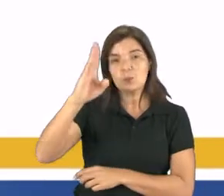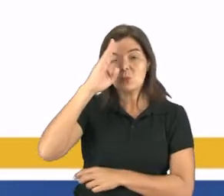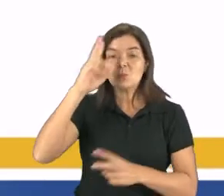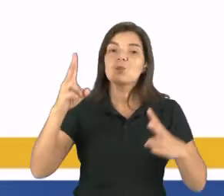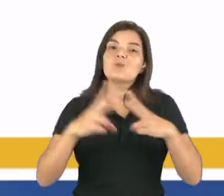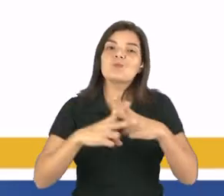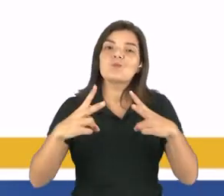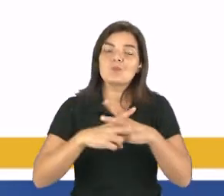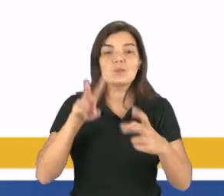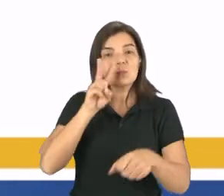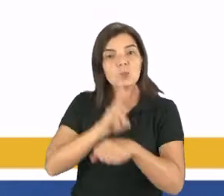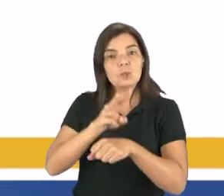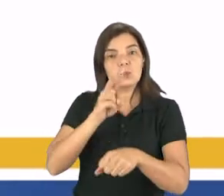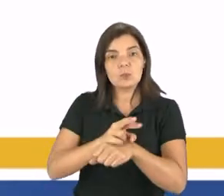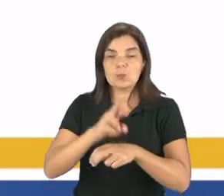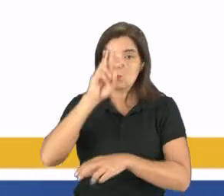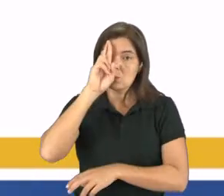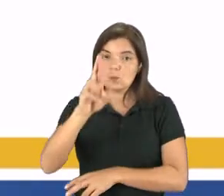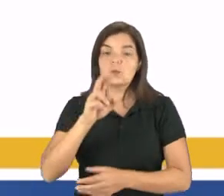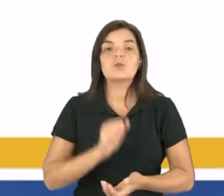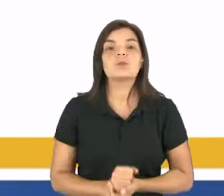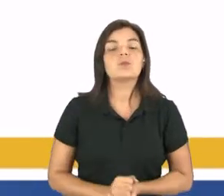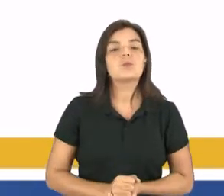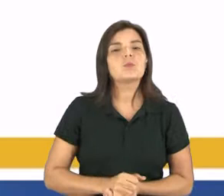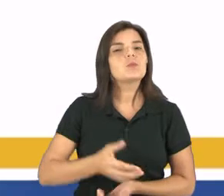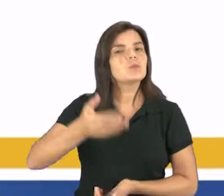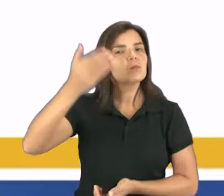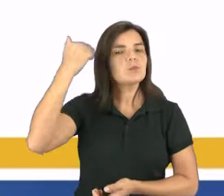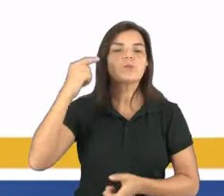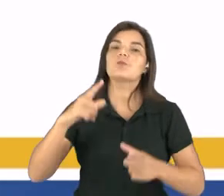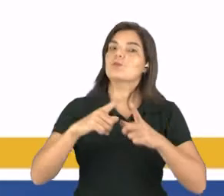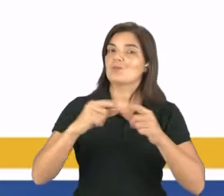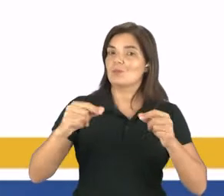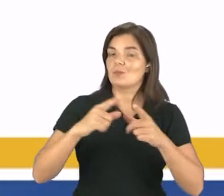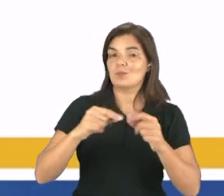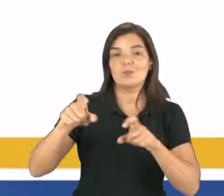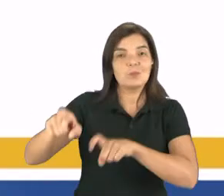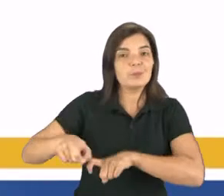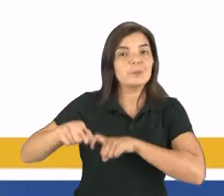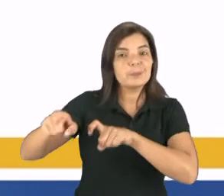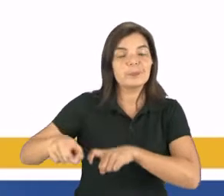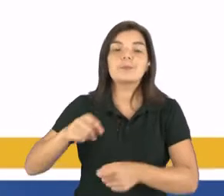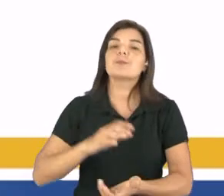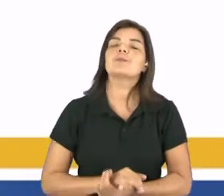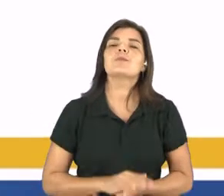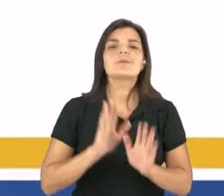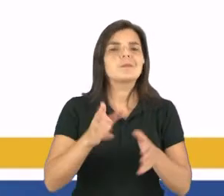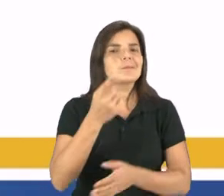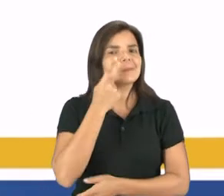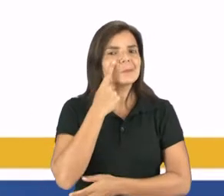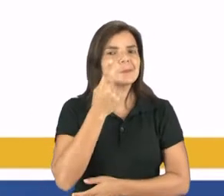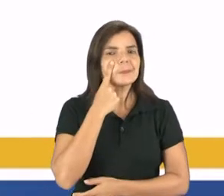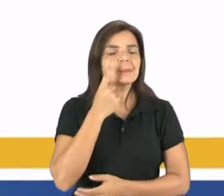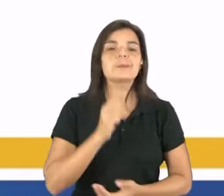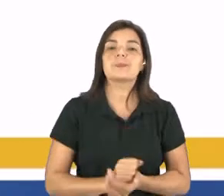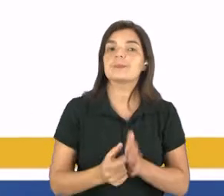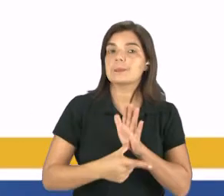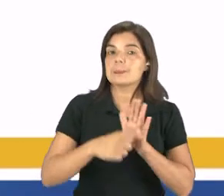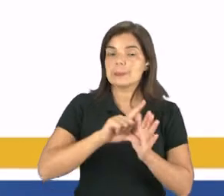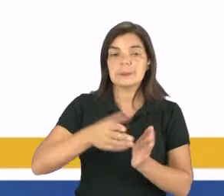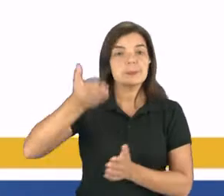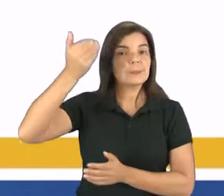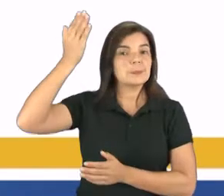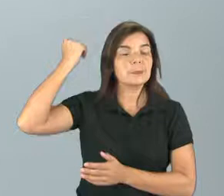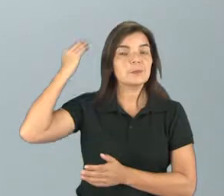principal defender o seu senhor, no tempo do Japão feudal, né? Então, como a gente já pôde ver,